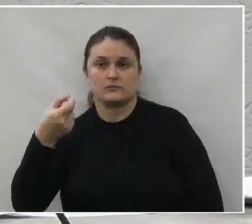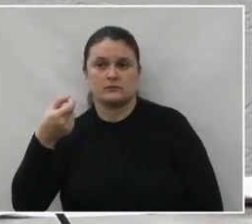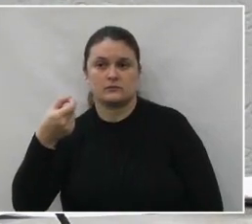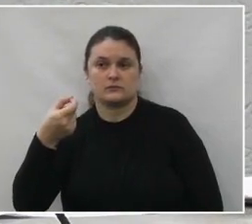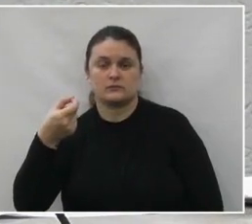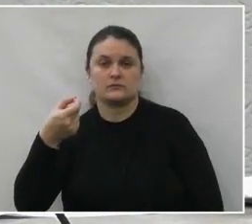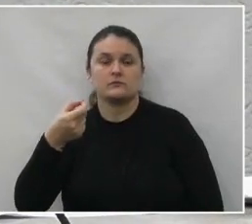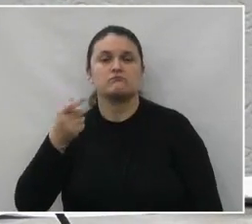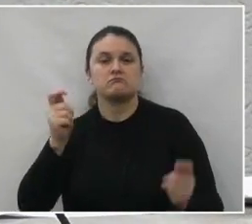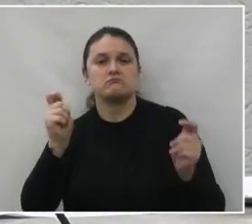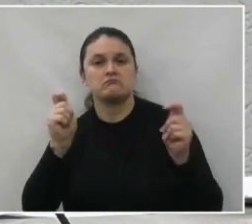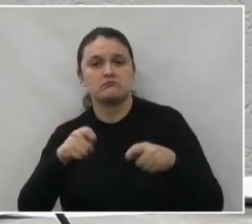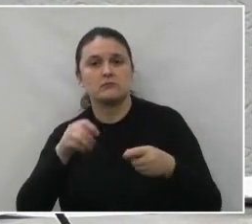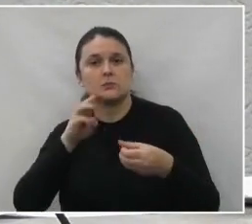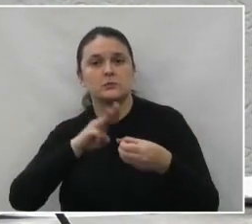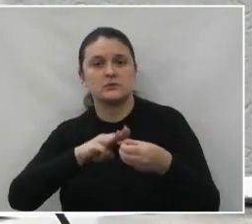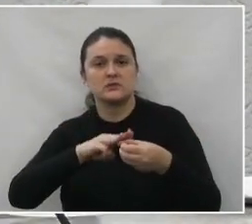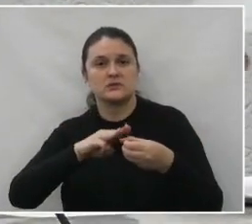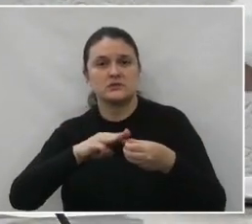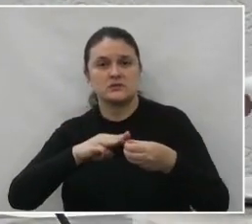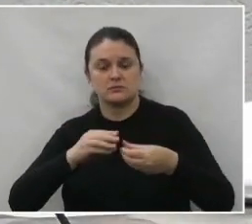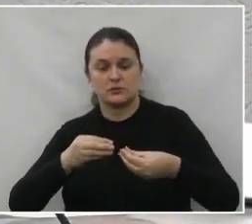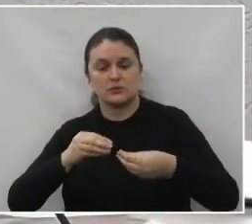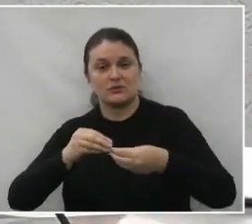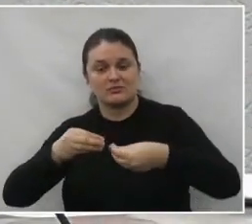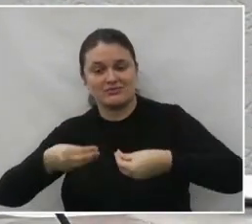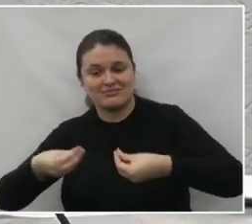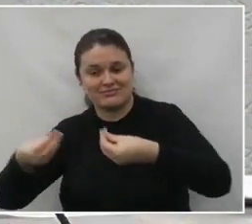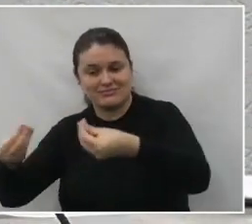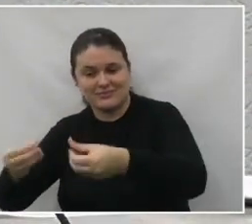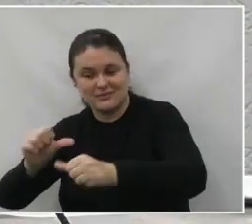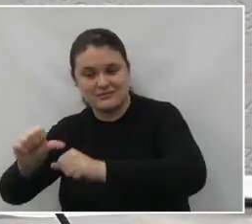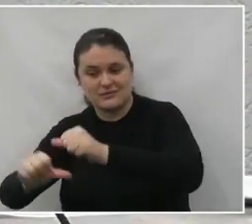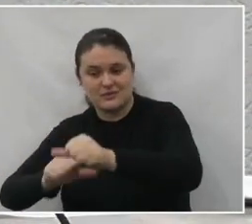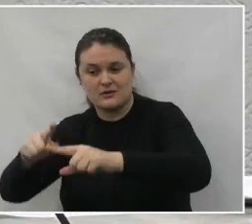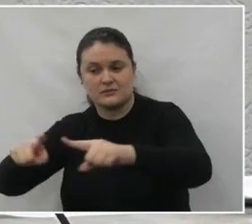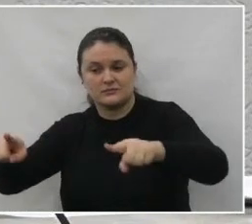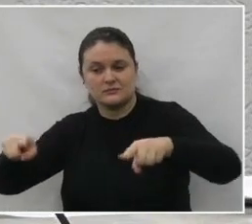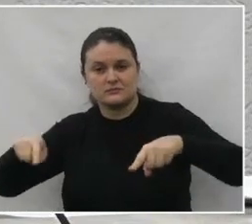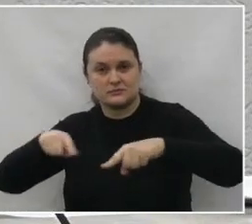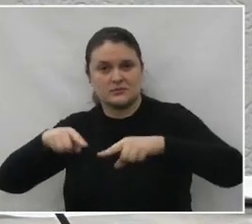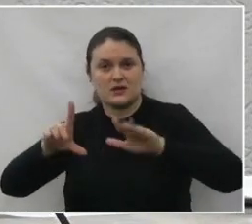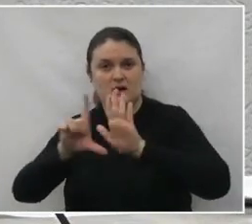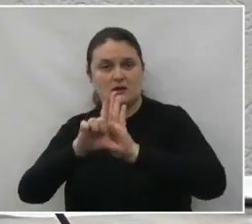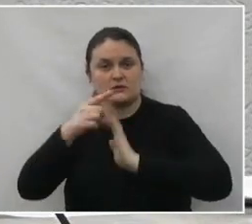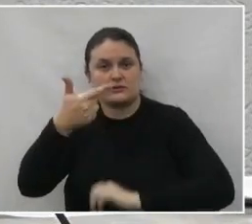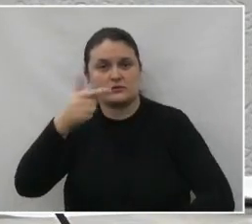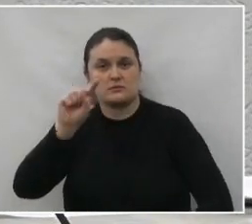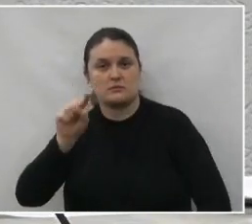9/2020. Autoriza o município a transferir em definitivo a área constante da lei número